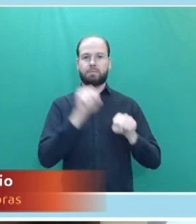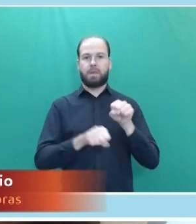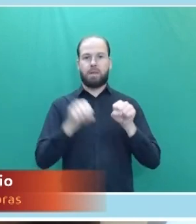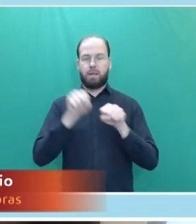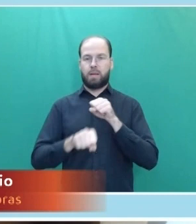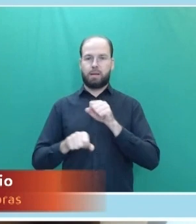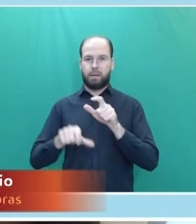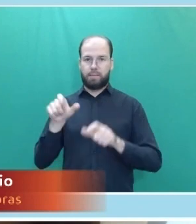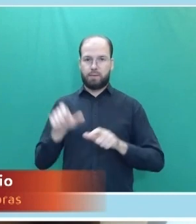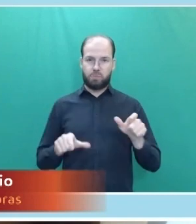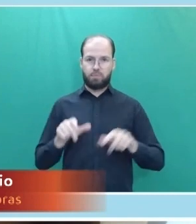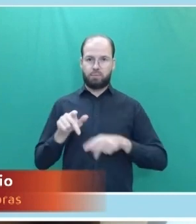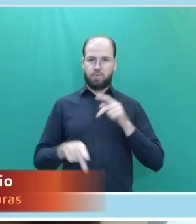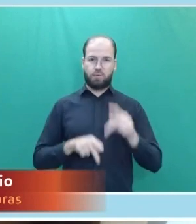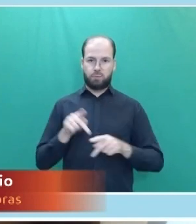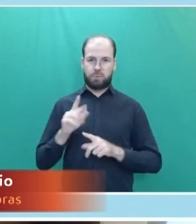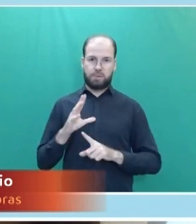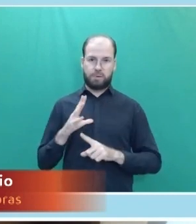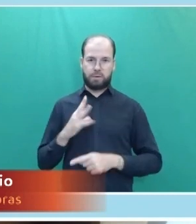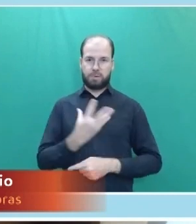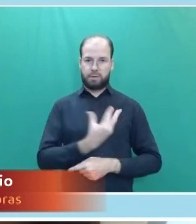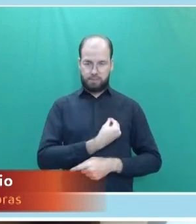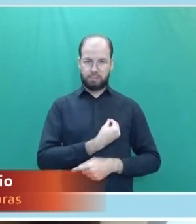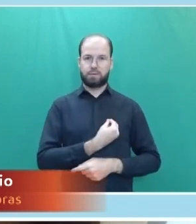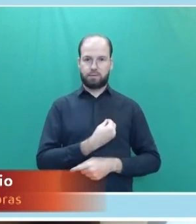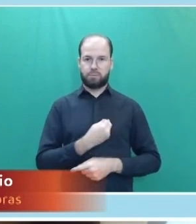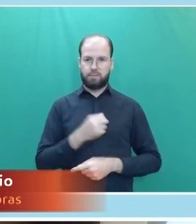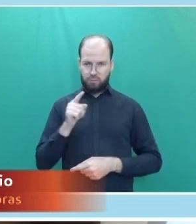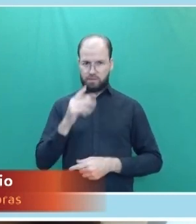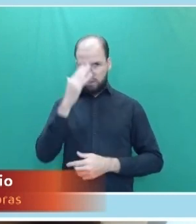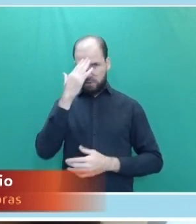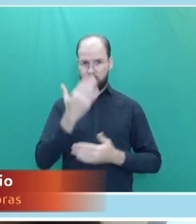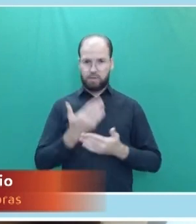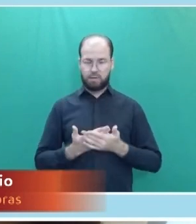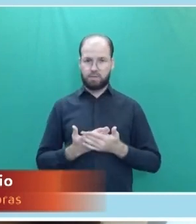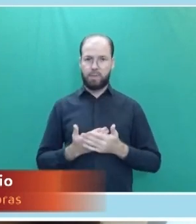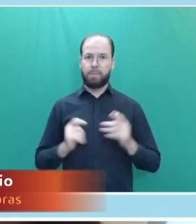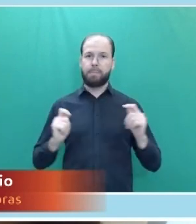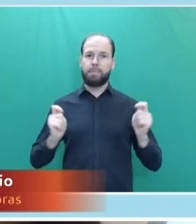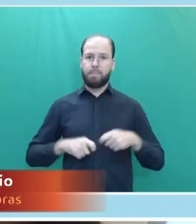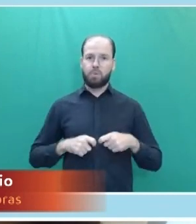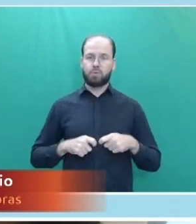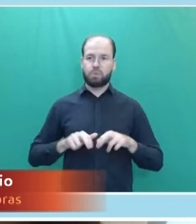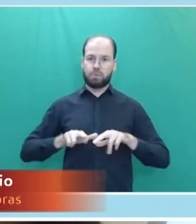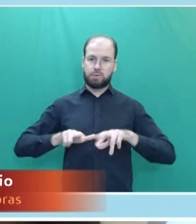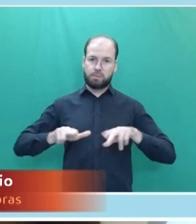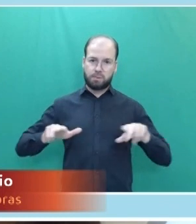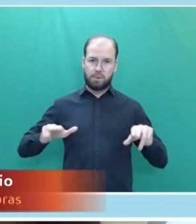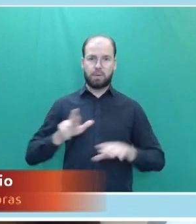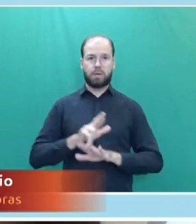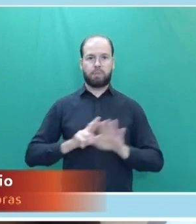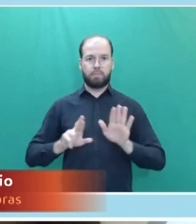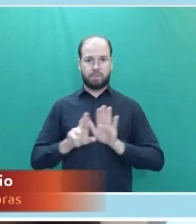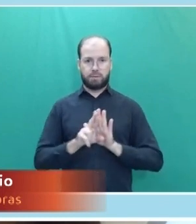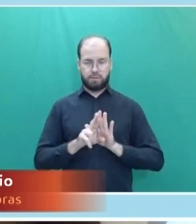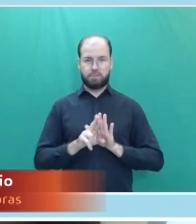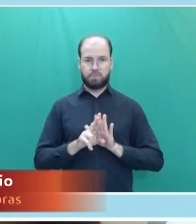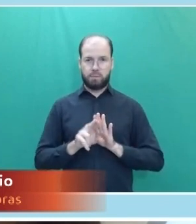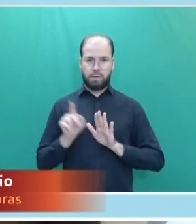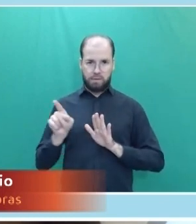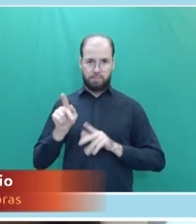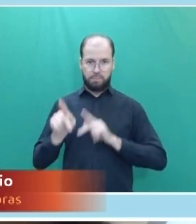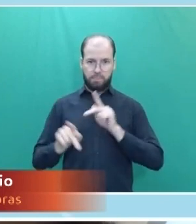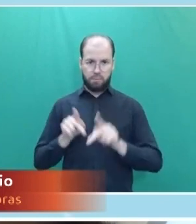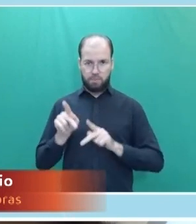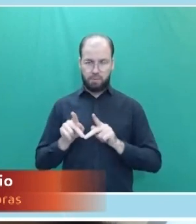pessoas da população trans. Você acredita que a possibilidade de diferentes representações dessa população